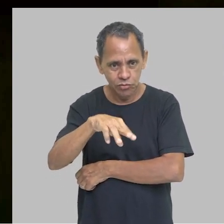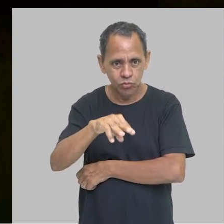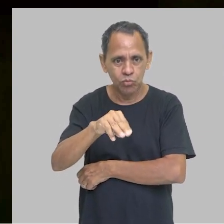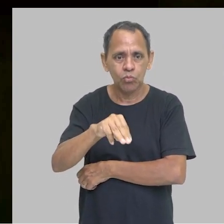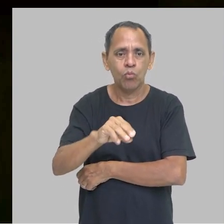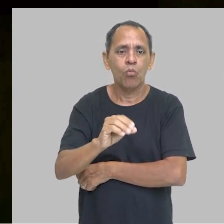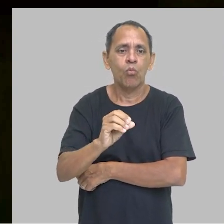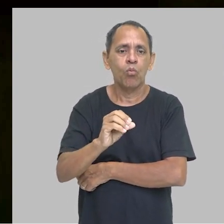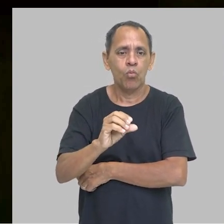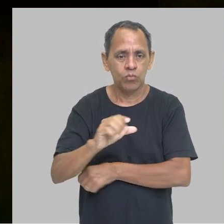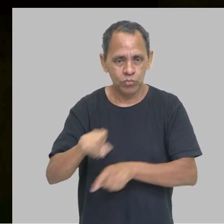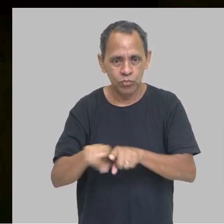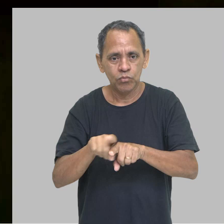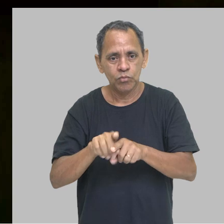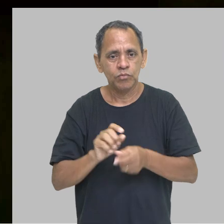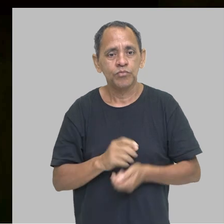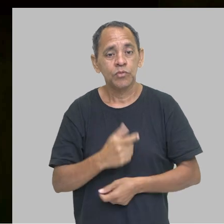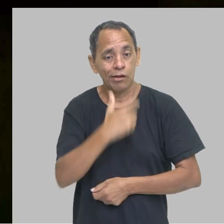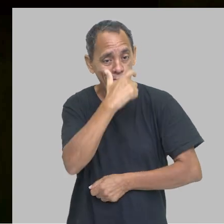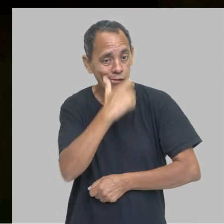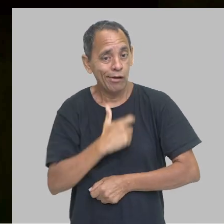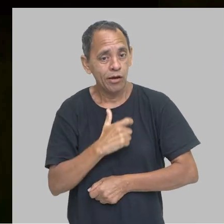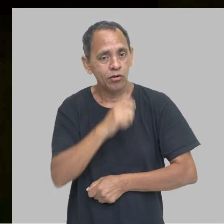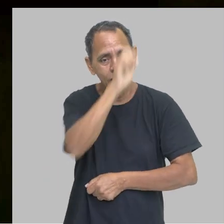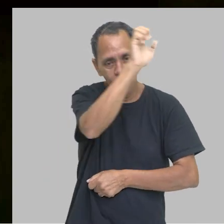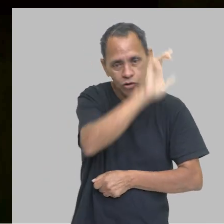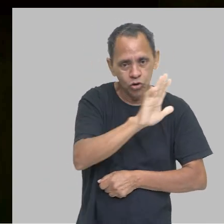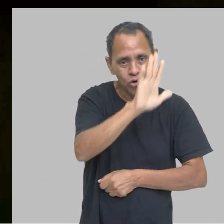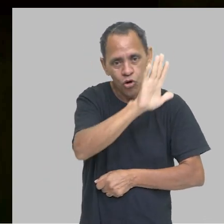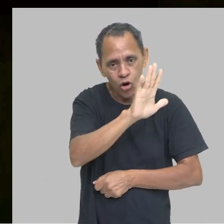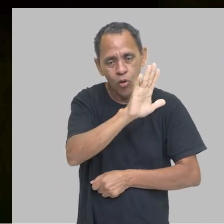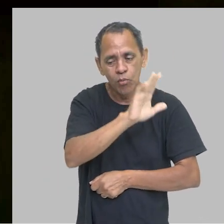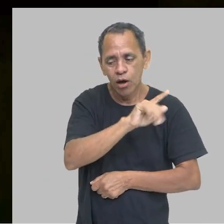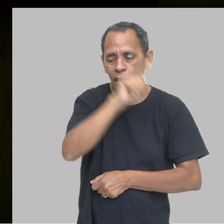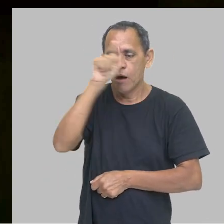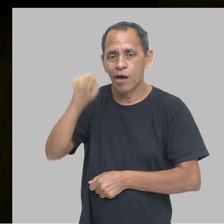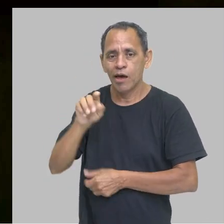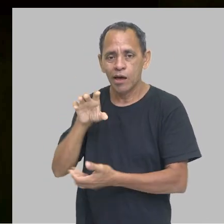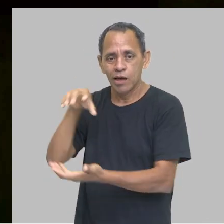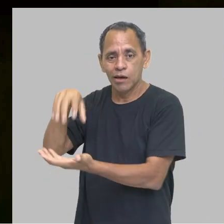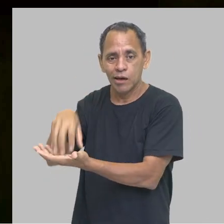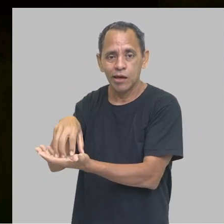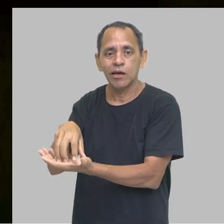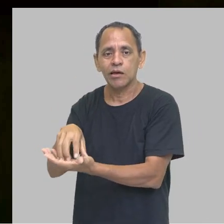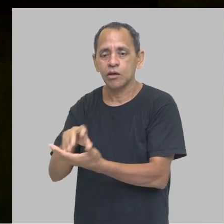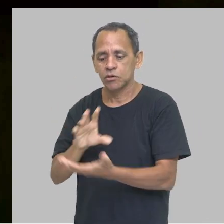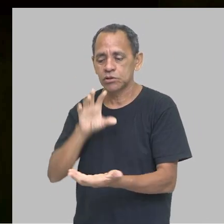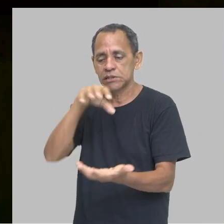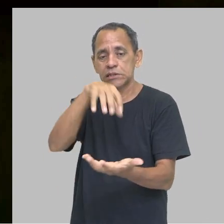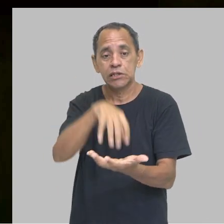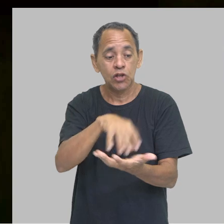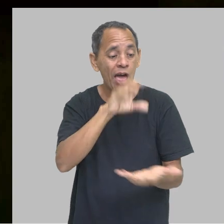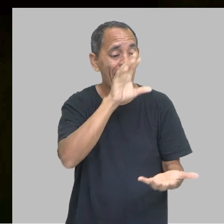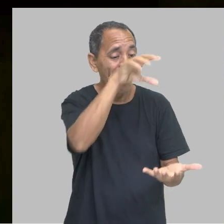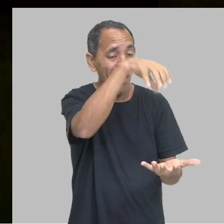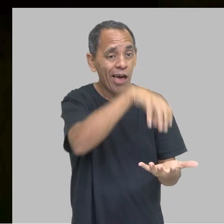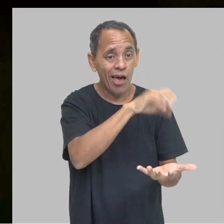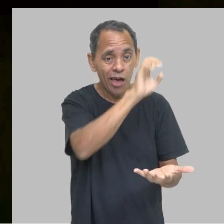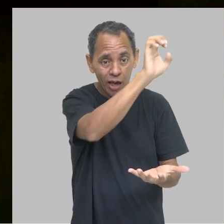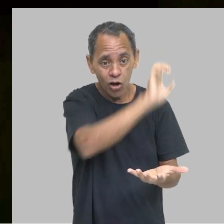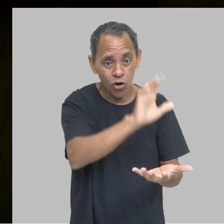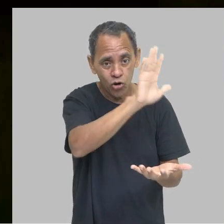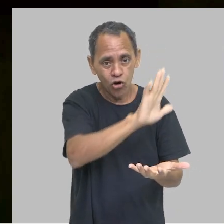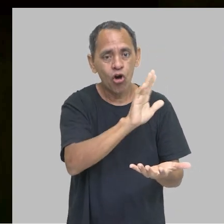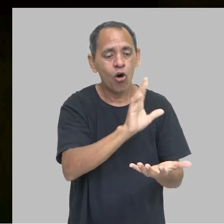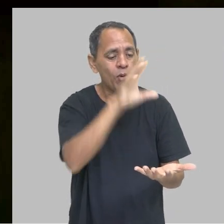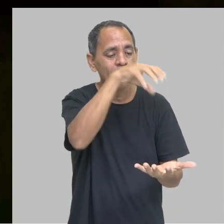Gente, eurocentrismo, euro, Europa, centrismo, o centro. Essa ideia dizia que a Europa era o centro